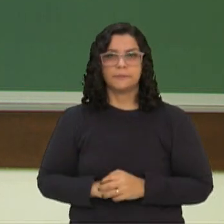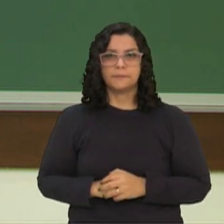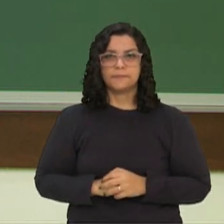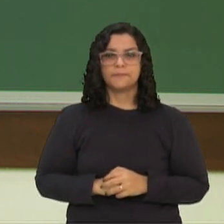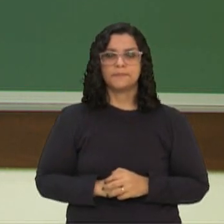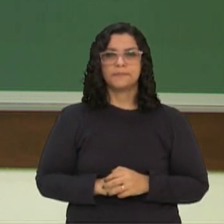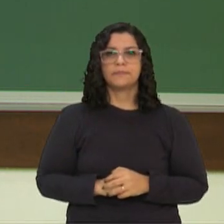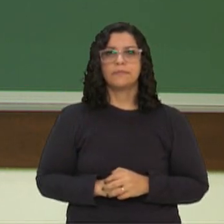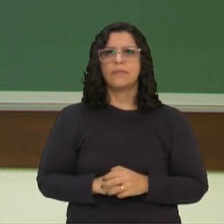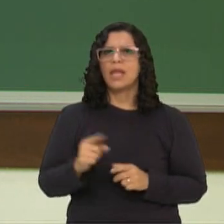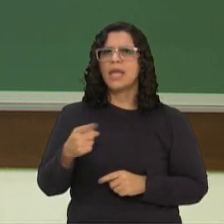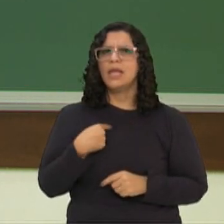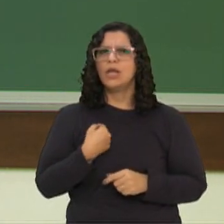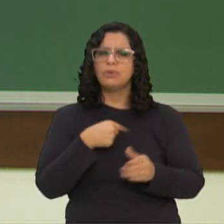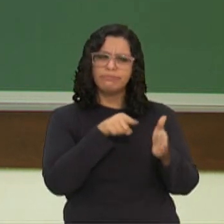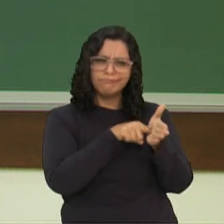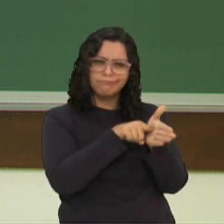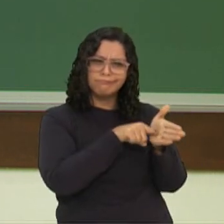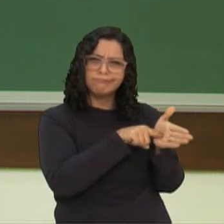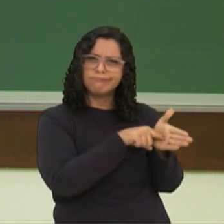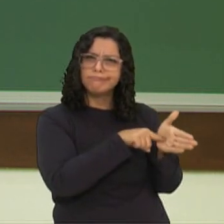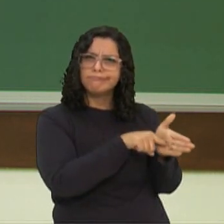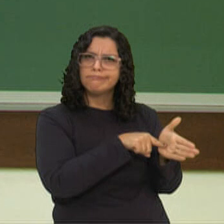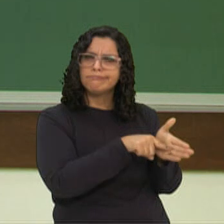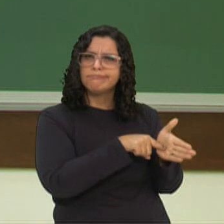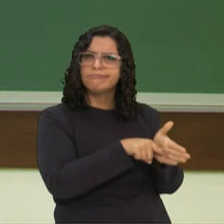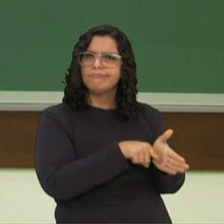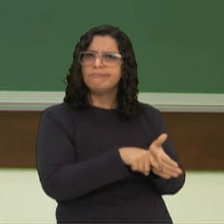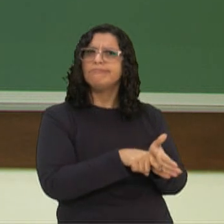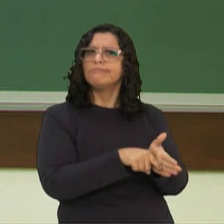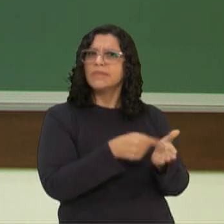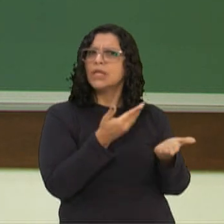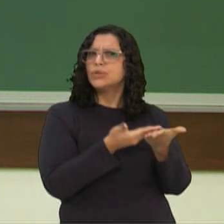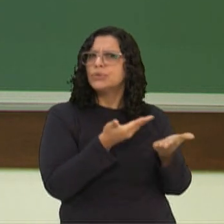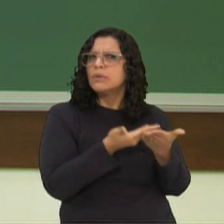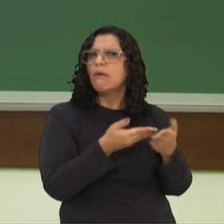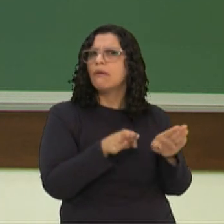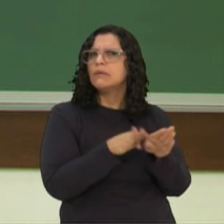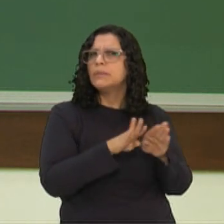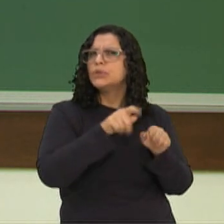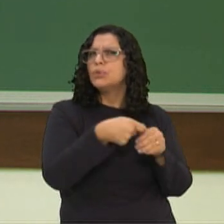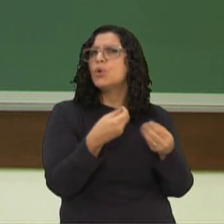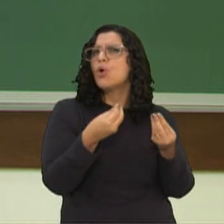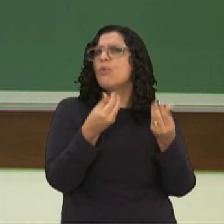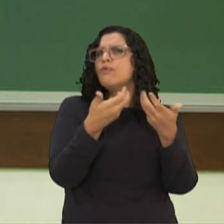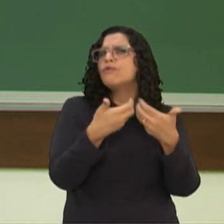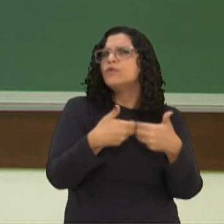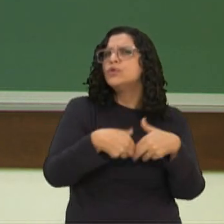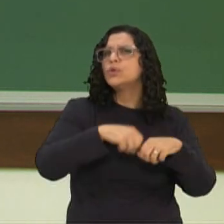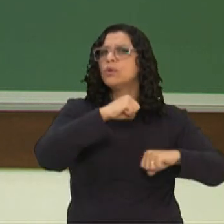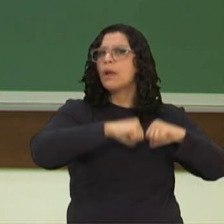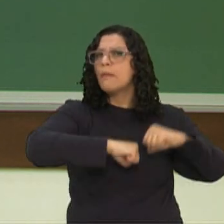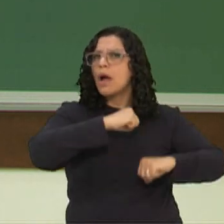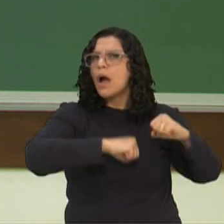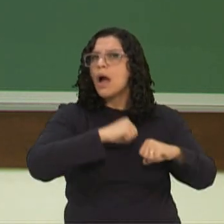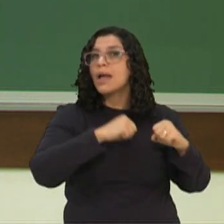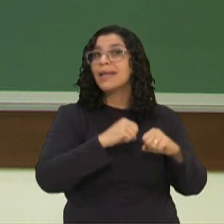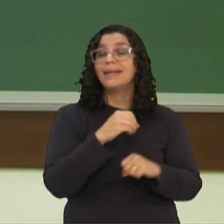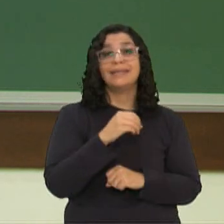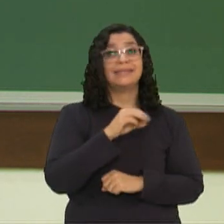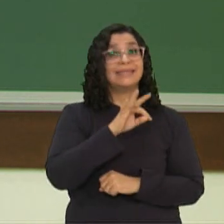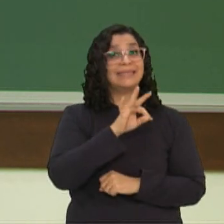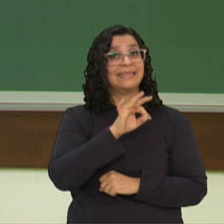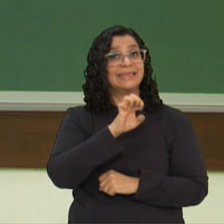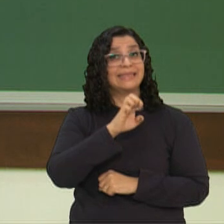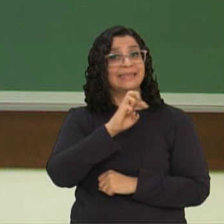Ele começou a investigar essa questão melhor, né, quanto à eficiência das máquinas térmicas